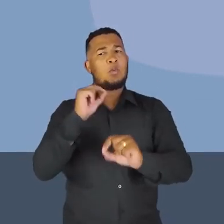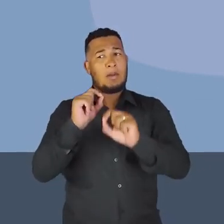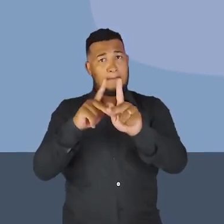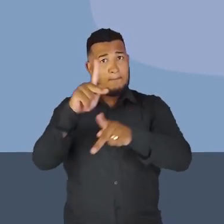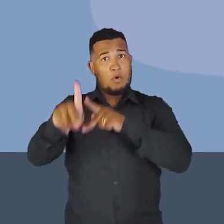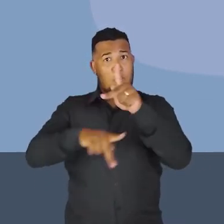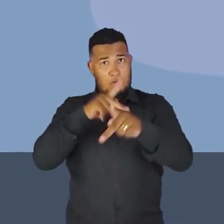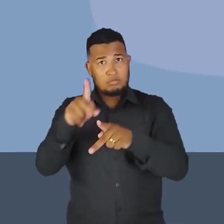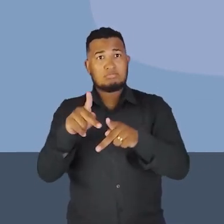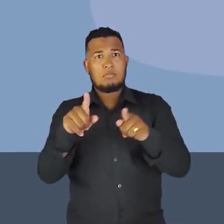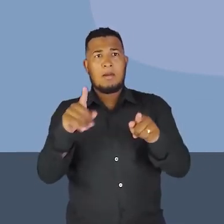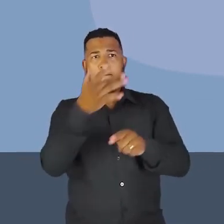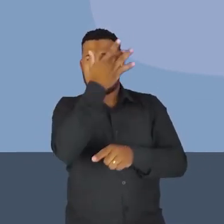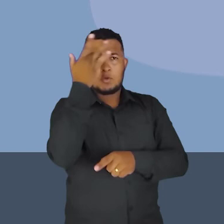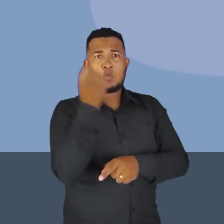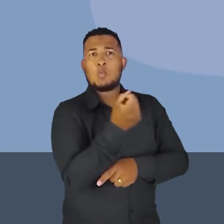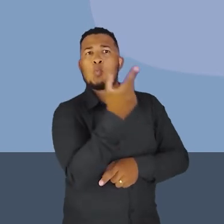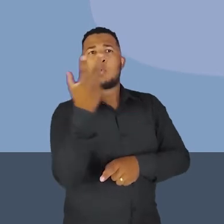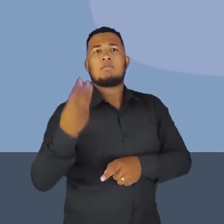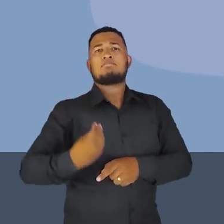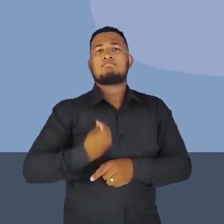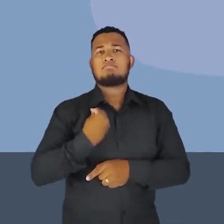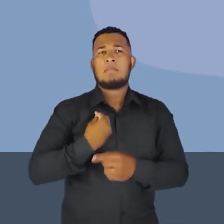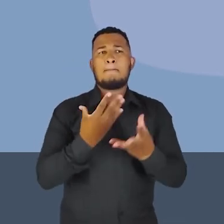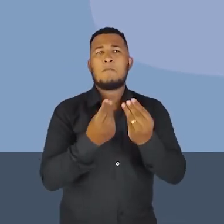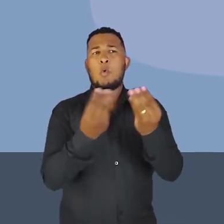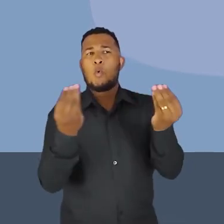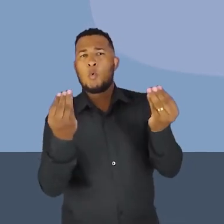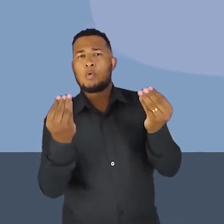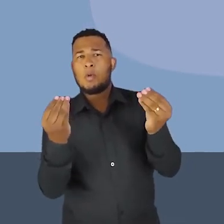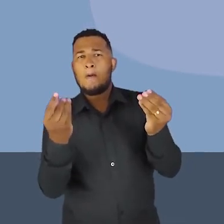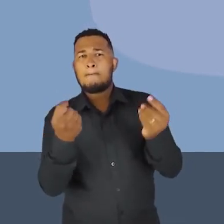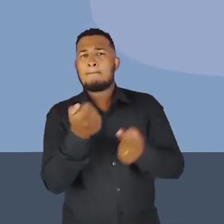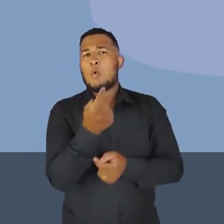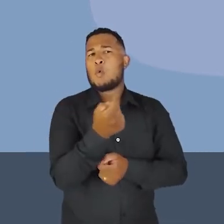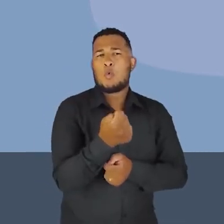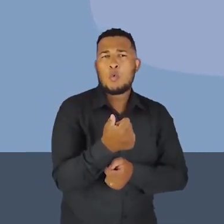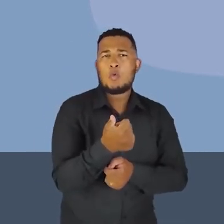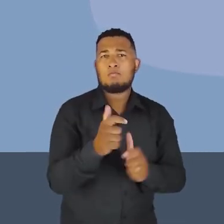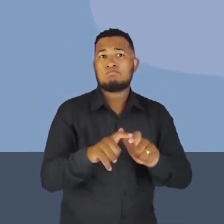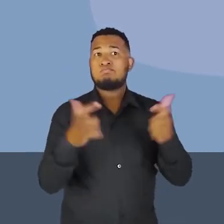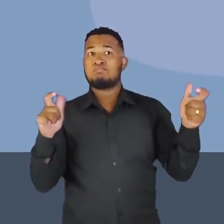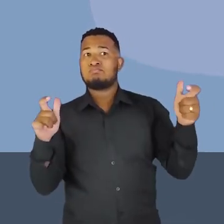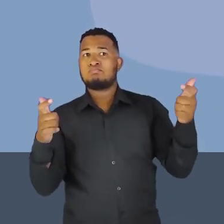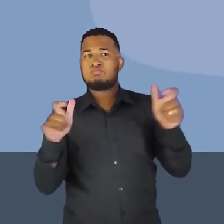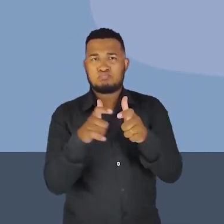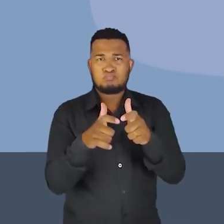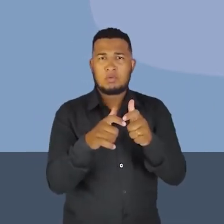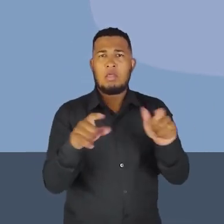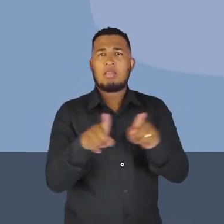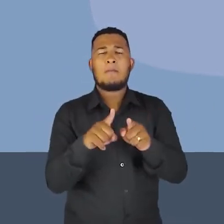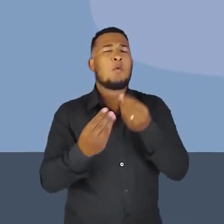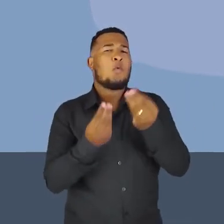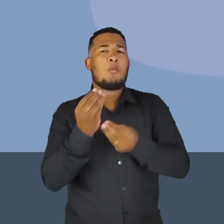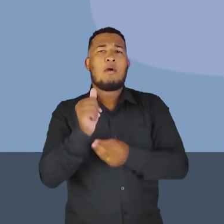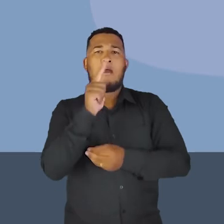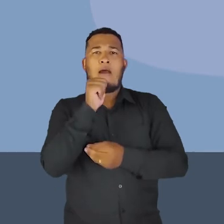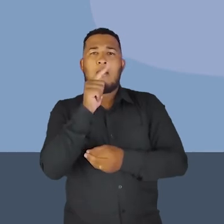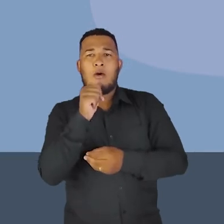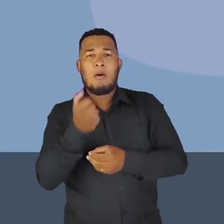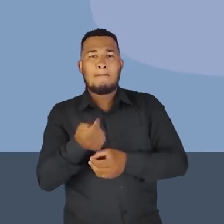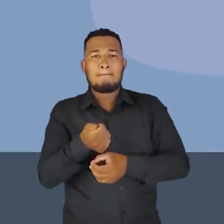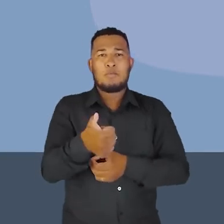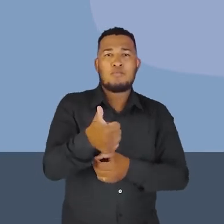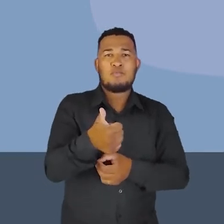população, quantidade de pessoas presentes, se tem muitos habitantes ou se não tem, a infraestrutura, ou seja, fornecimento de água,